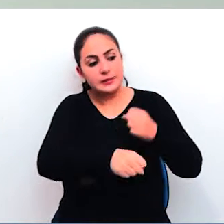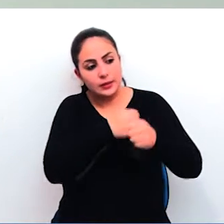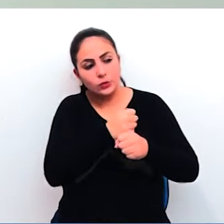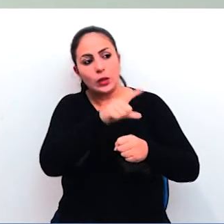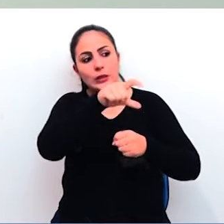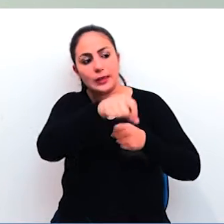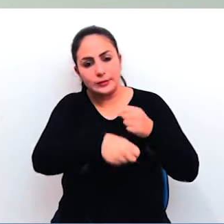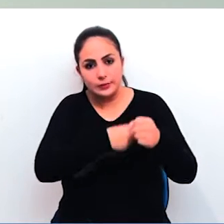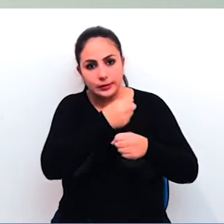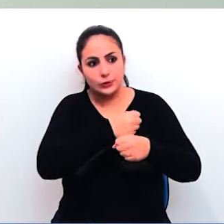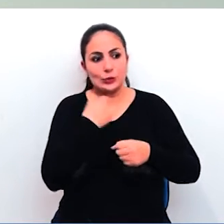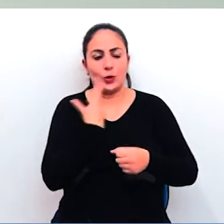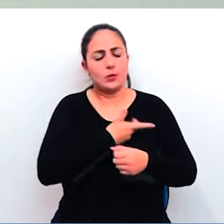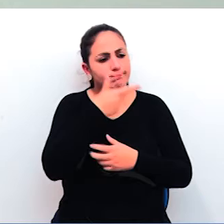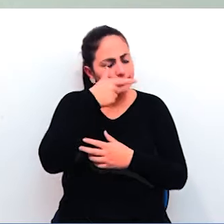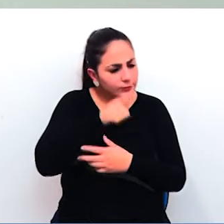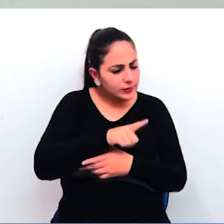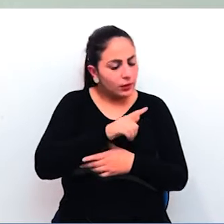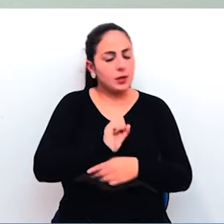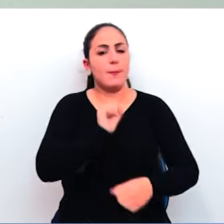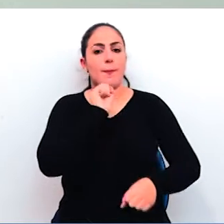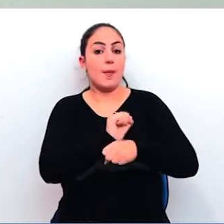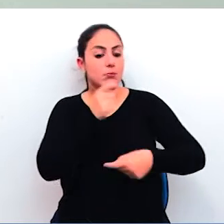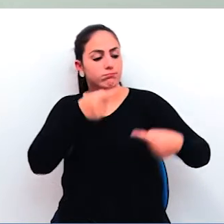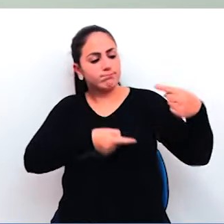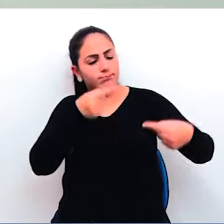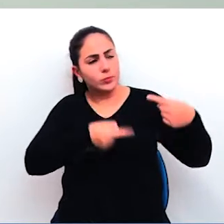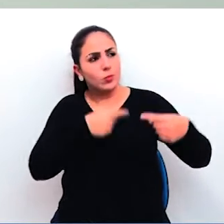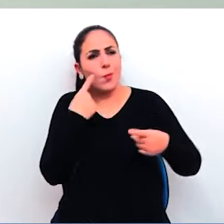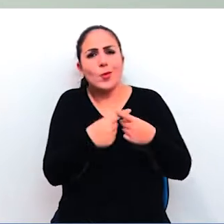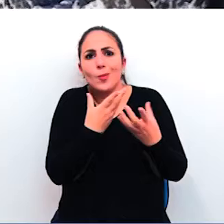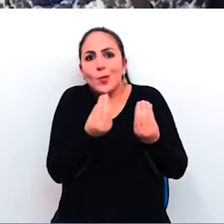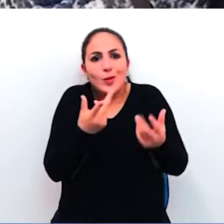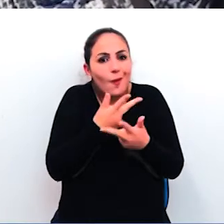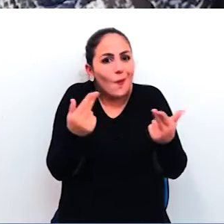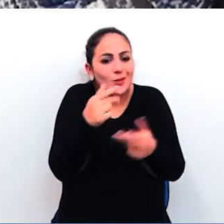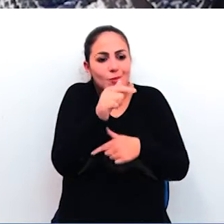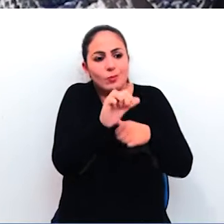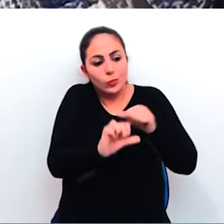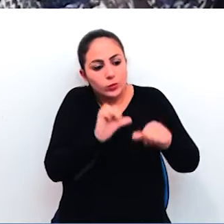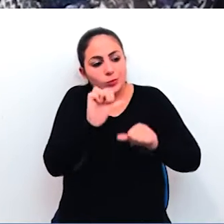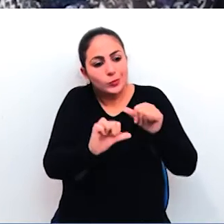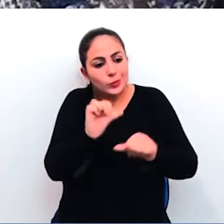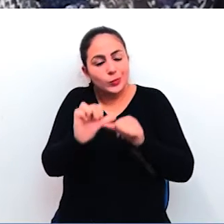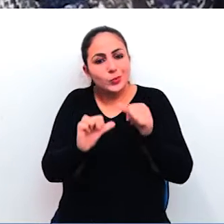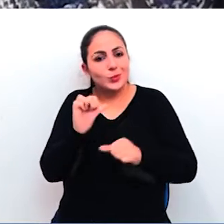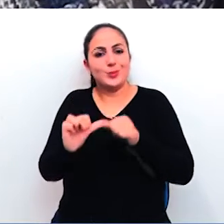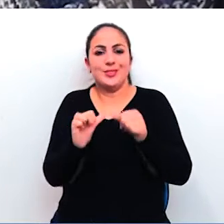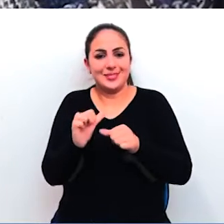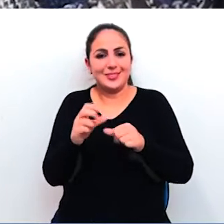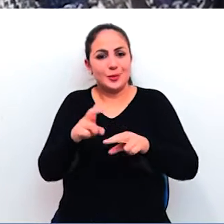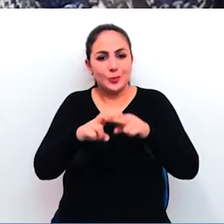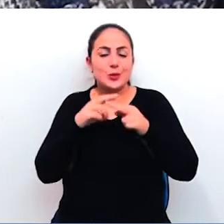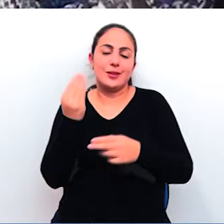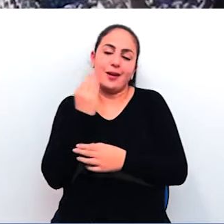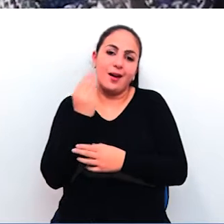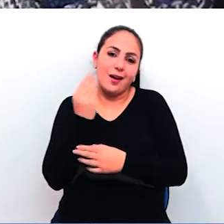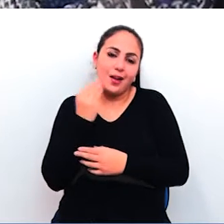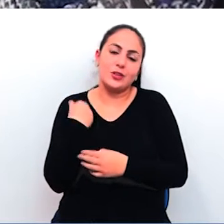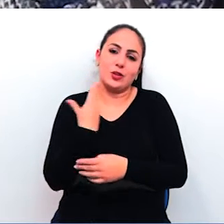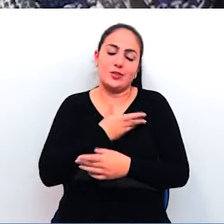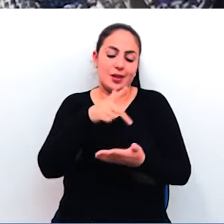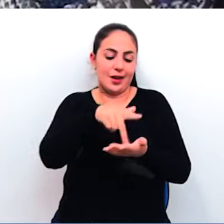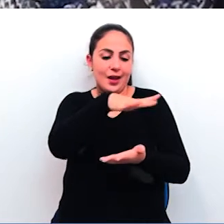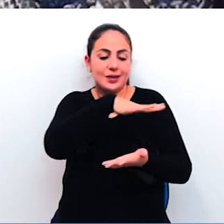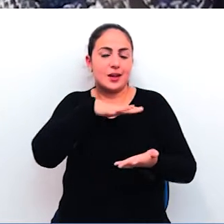dez anos então a cada dez anos se para que discutir porque muitas coisas mudam no mundo hoje as coisas são muito dinâmicas então